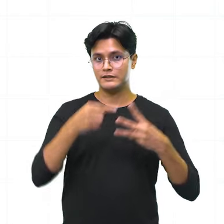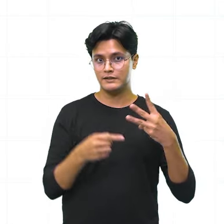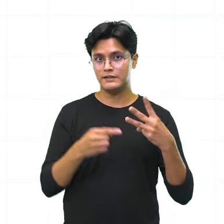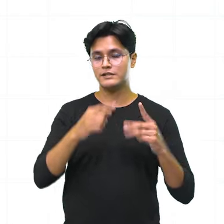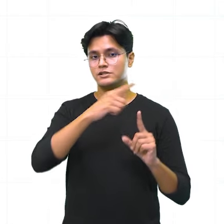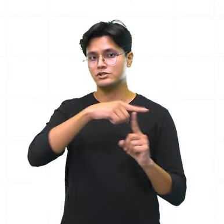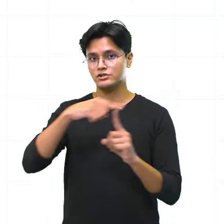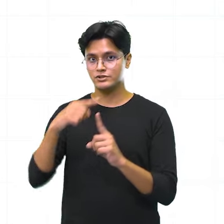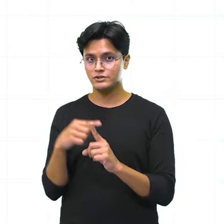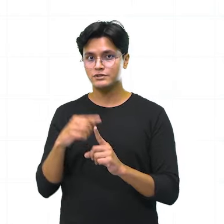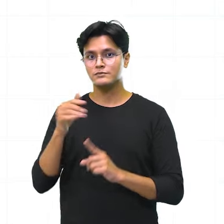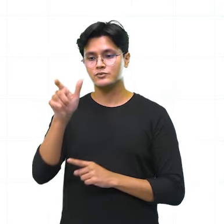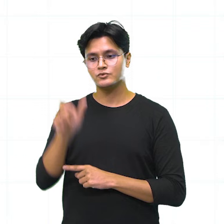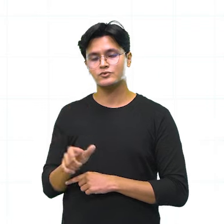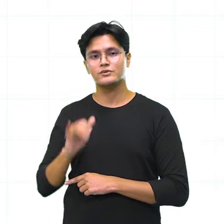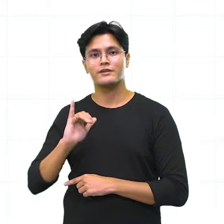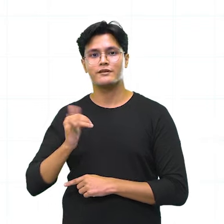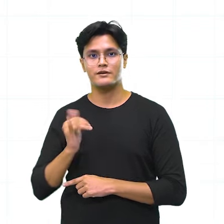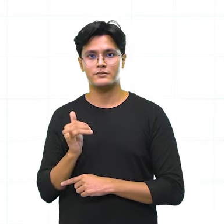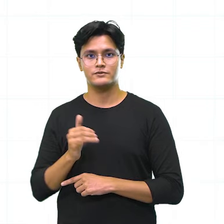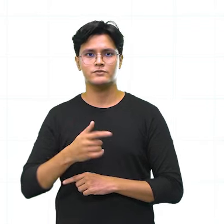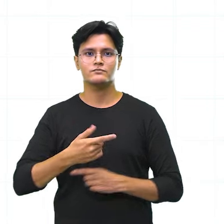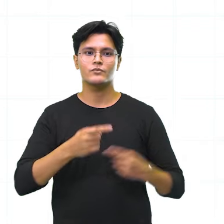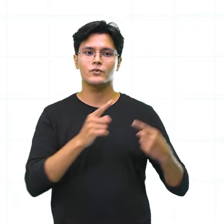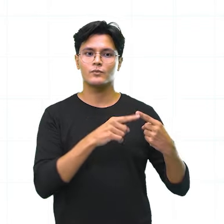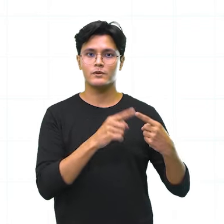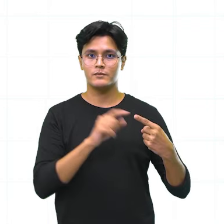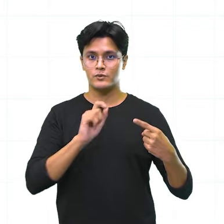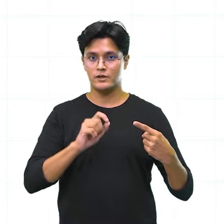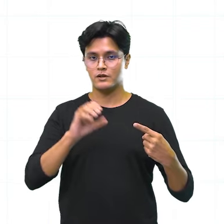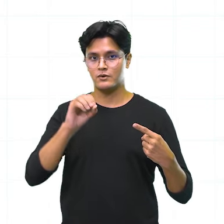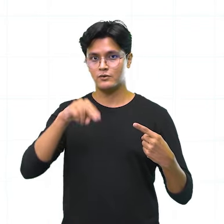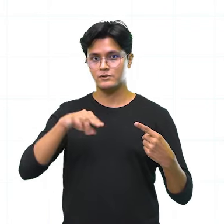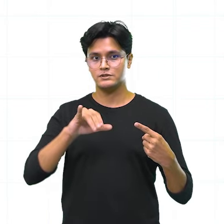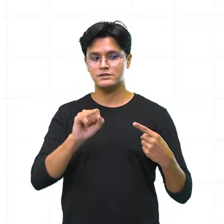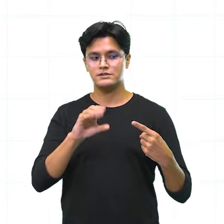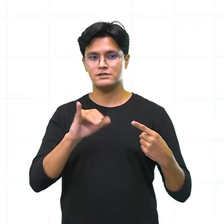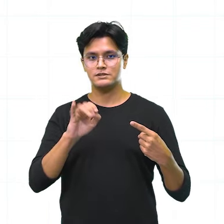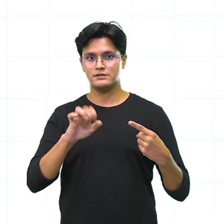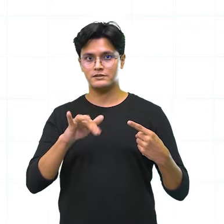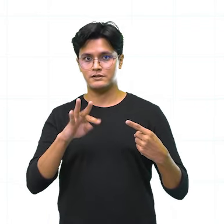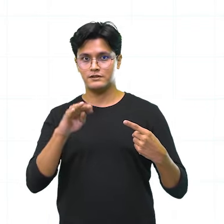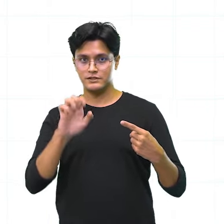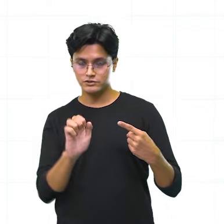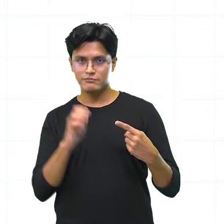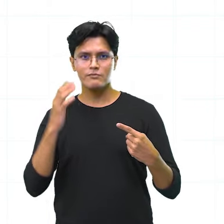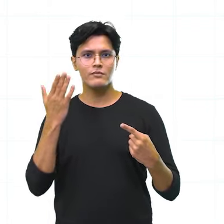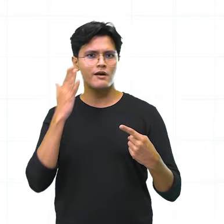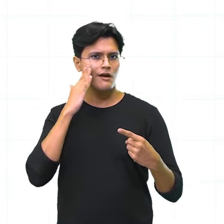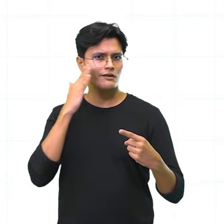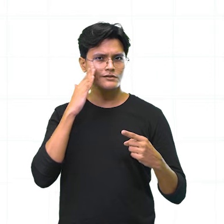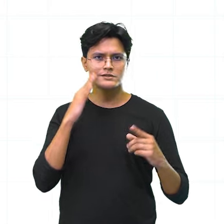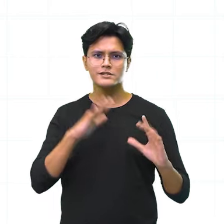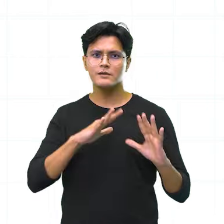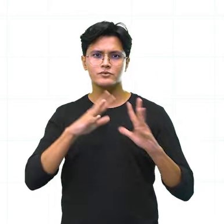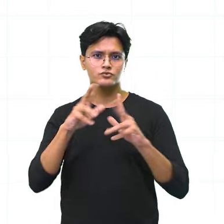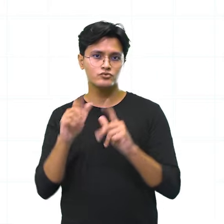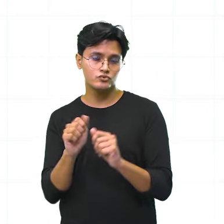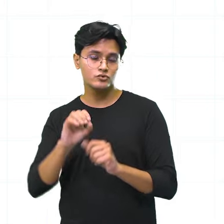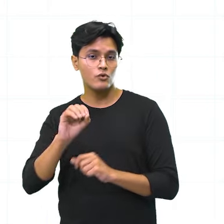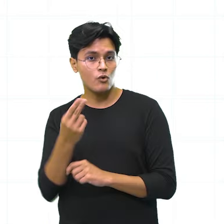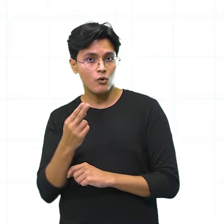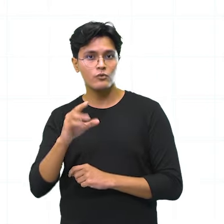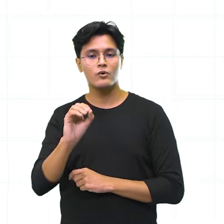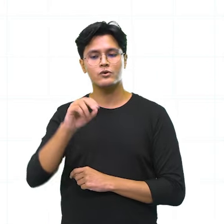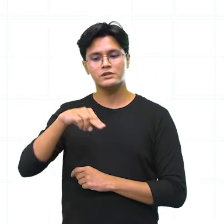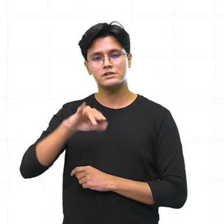Acompanhem comigo. O primeiro deles é o narrador onisciente, né? Ou